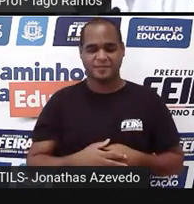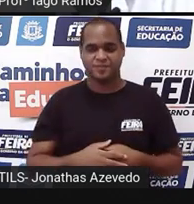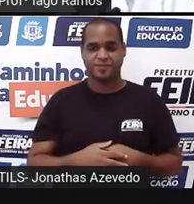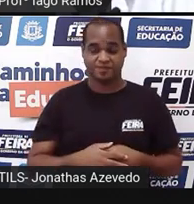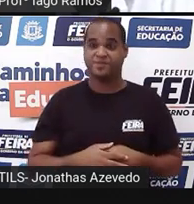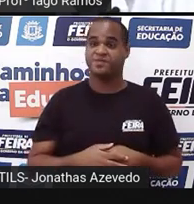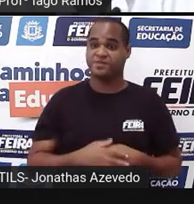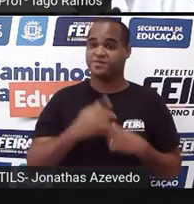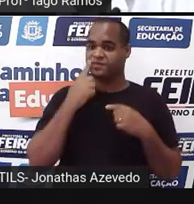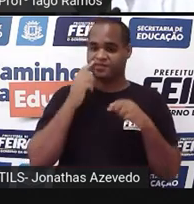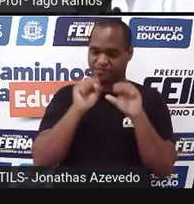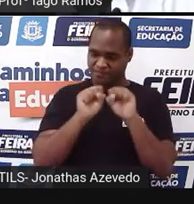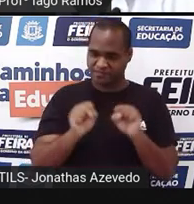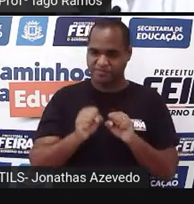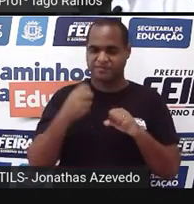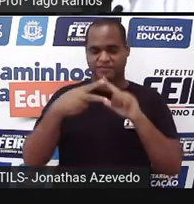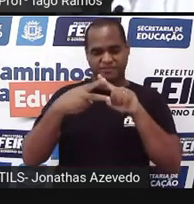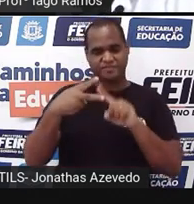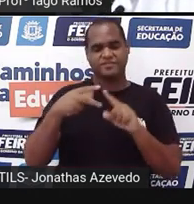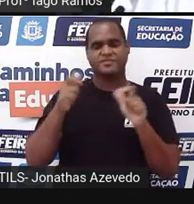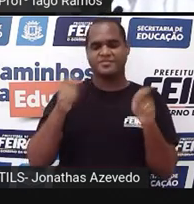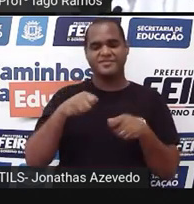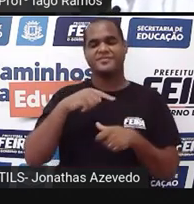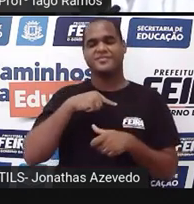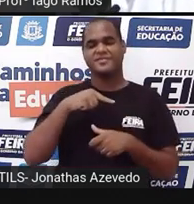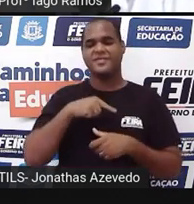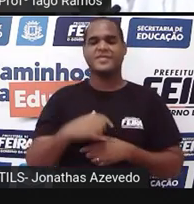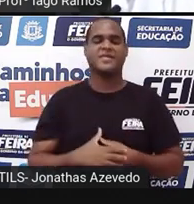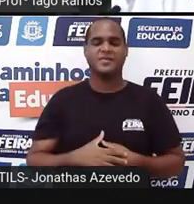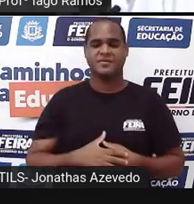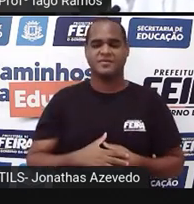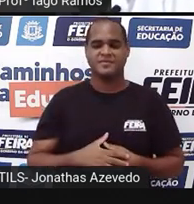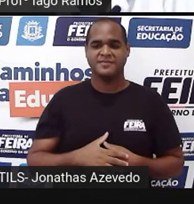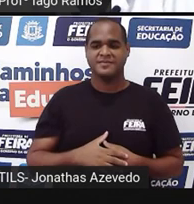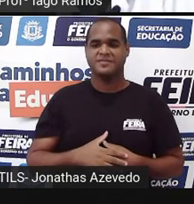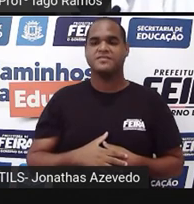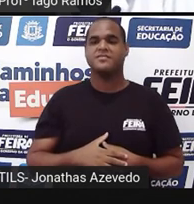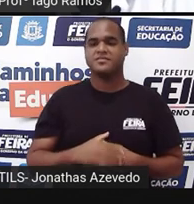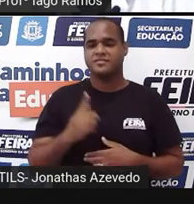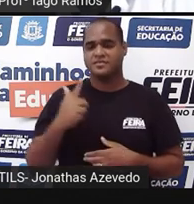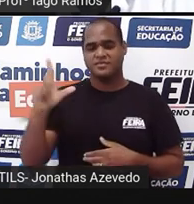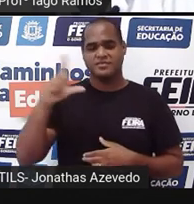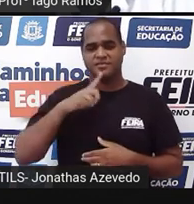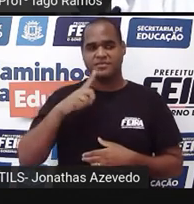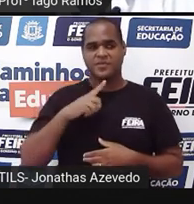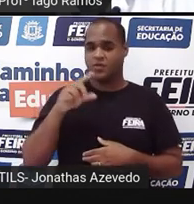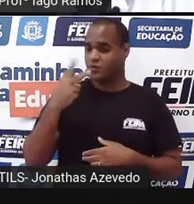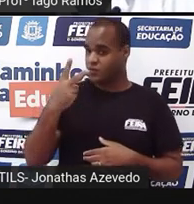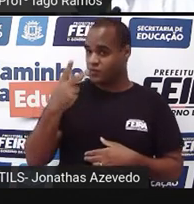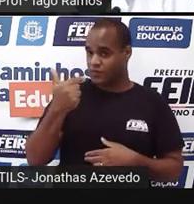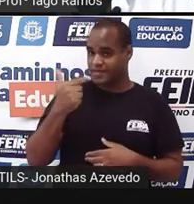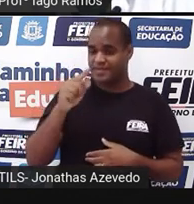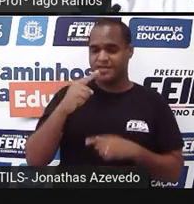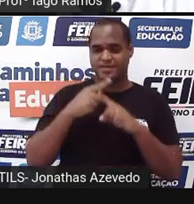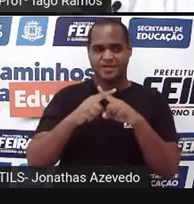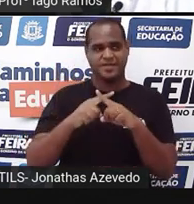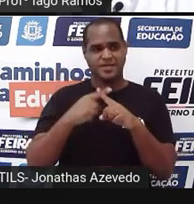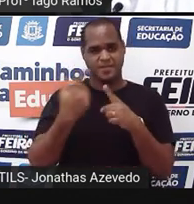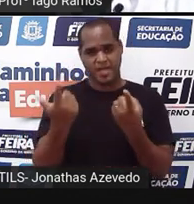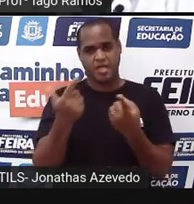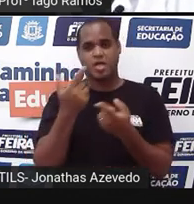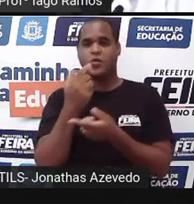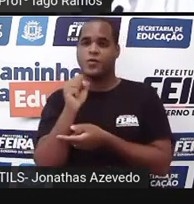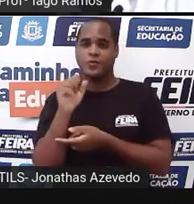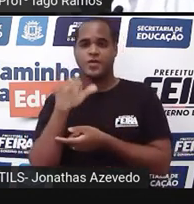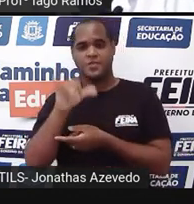sistema tem ali duas equações a outra foi 12 x + 8 Y = 68